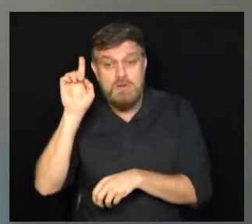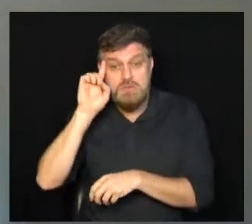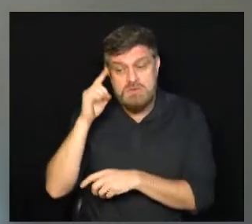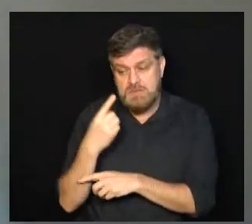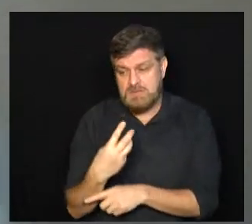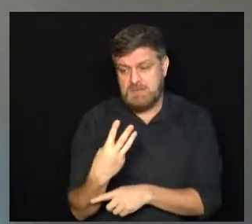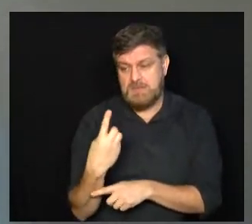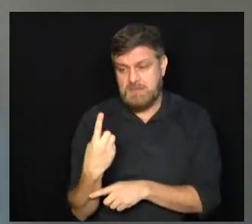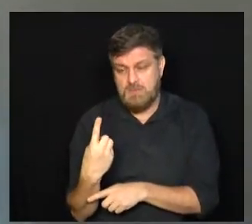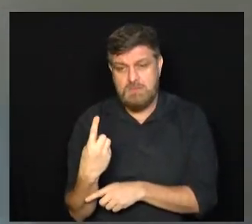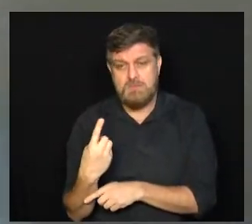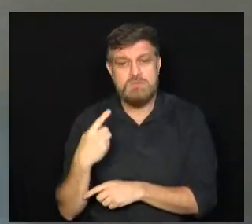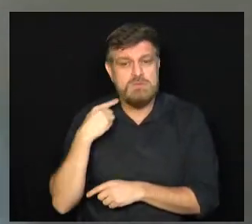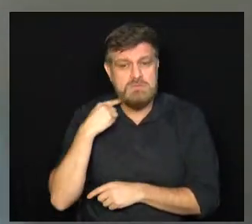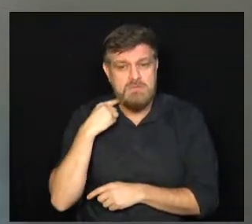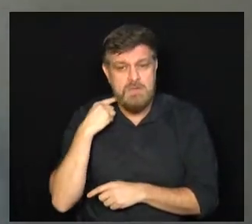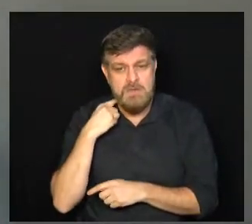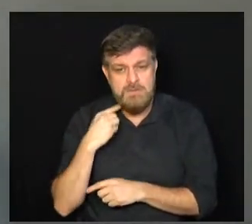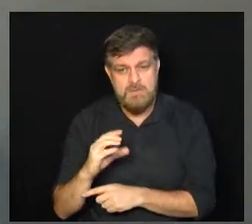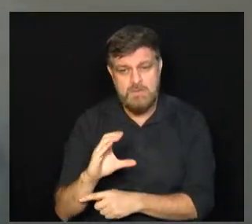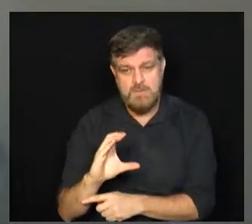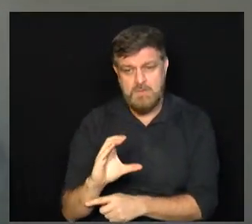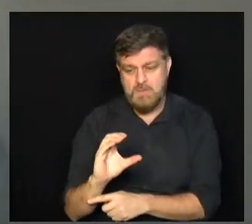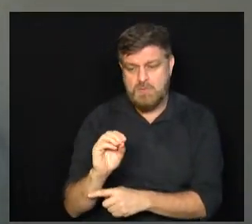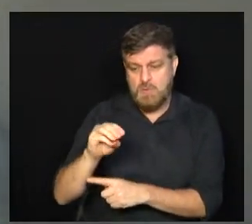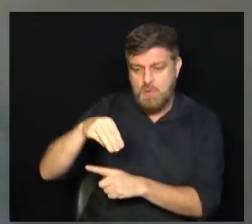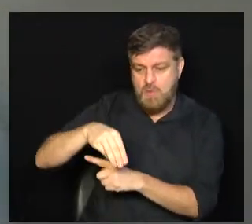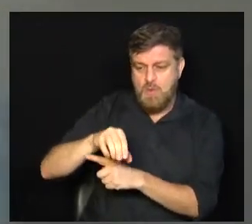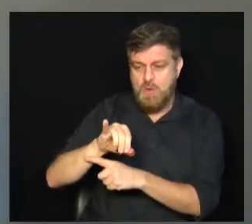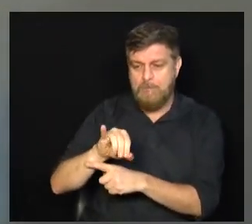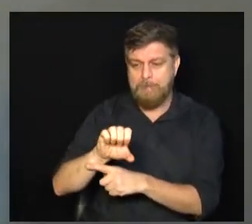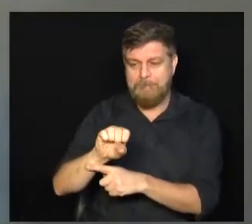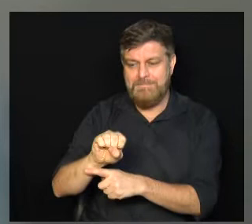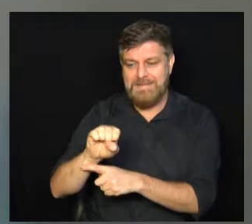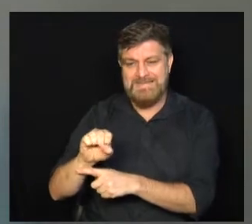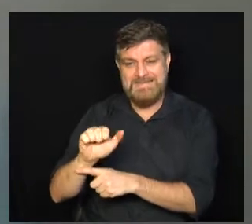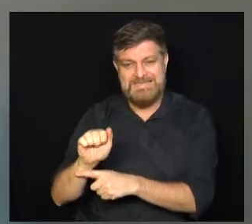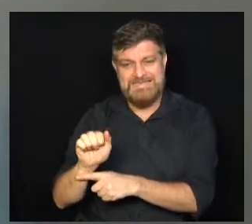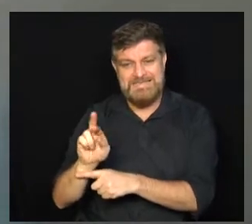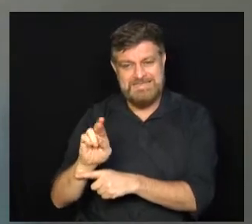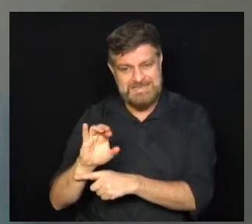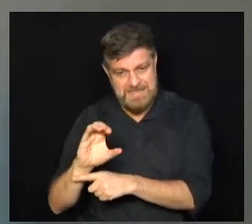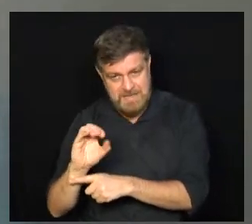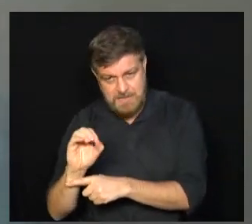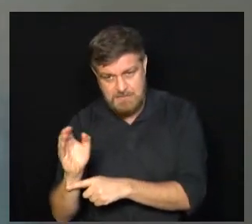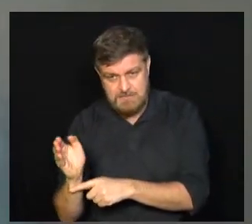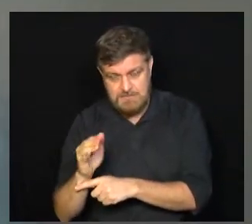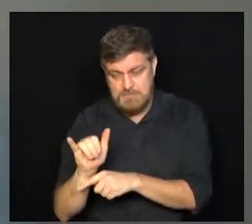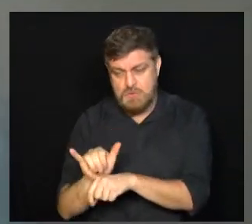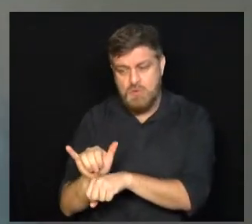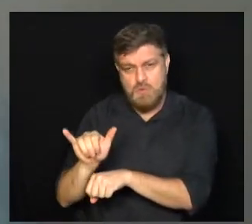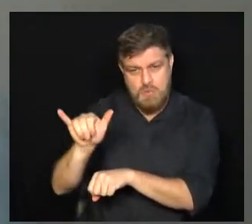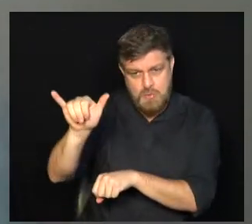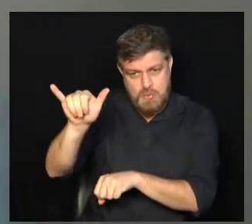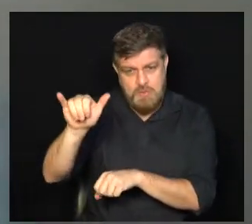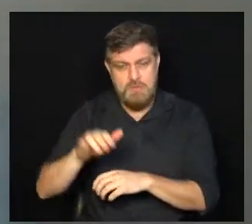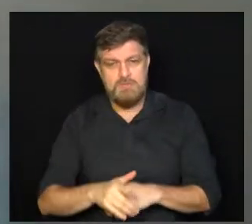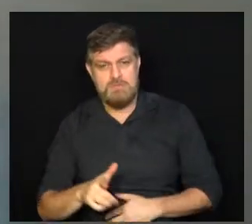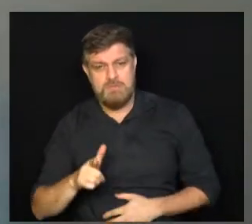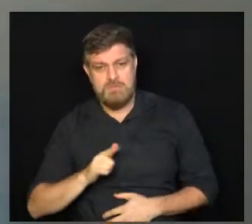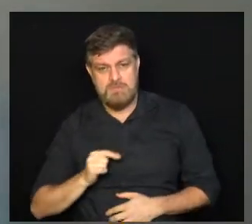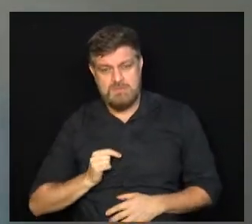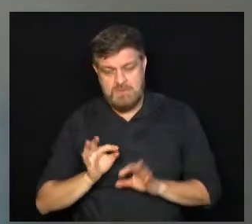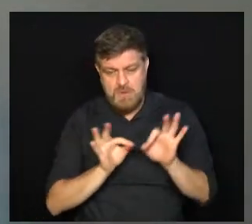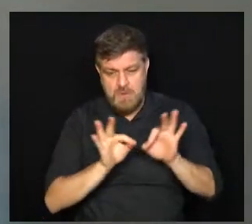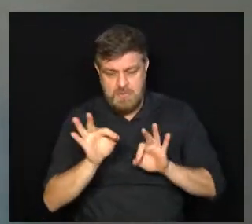maio. Então, nós temos que fazer essa audiência pública para instruir o